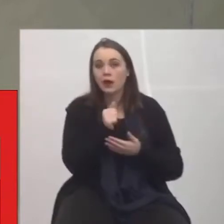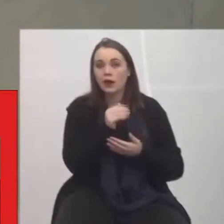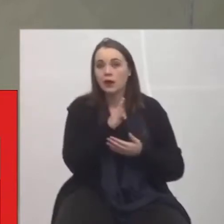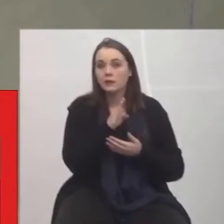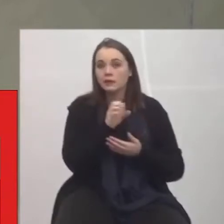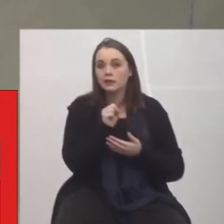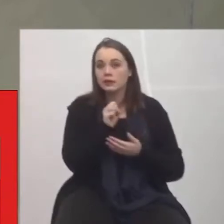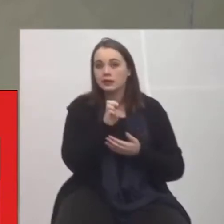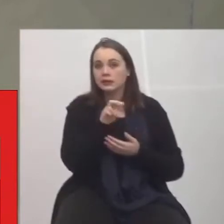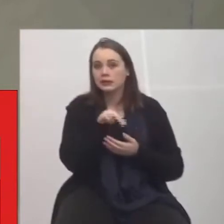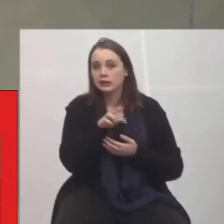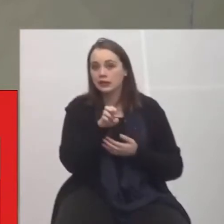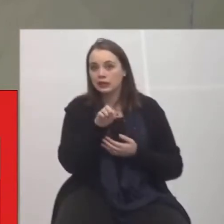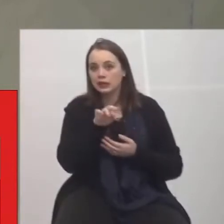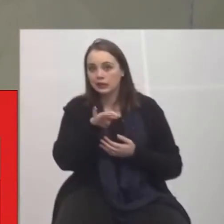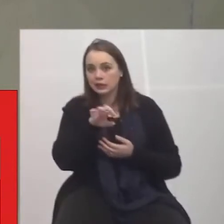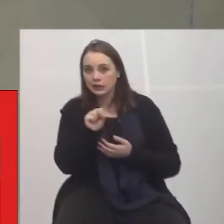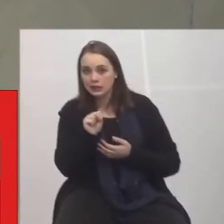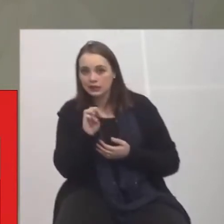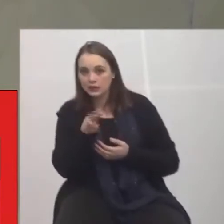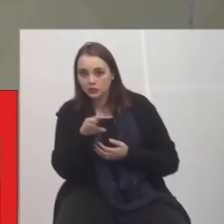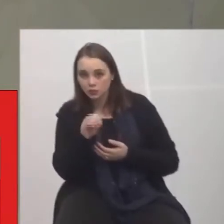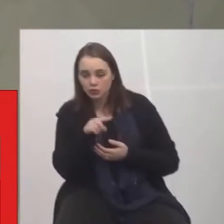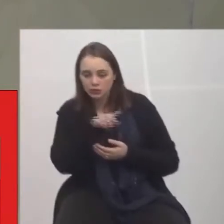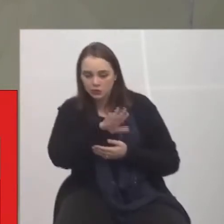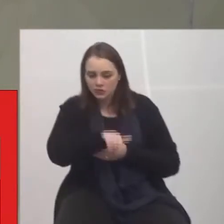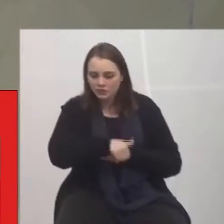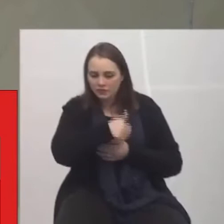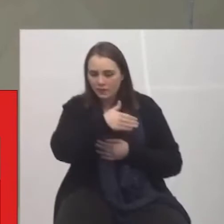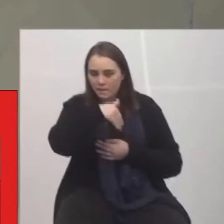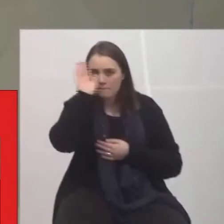o que mais avalia, né,